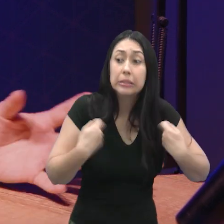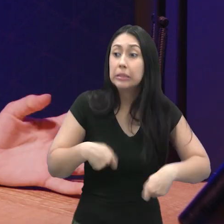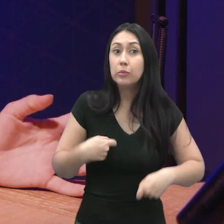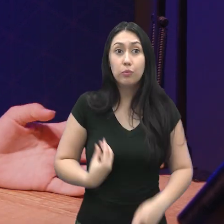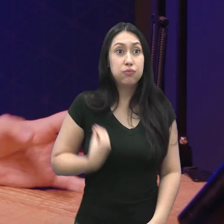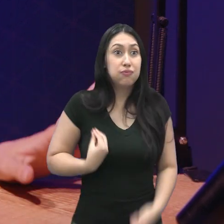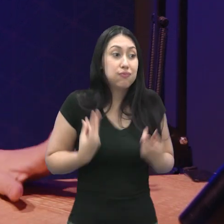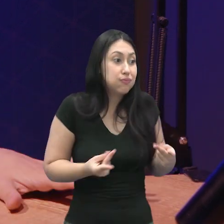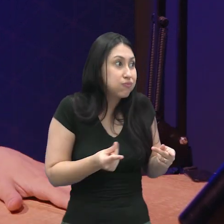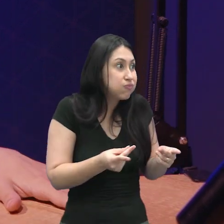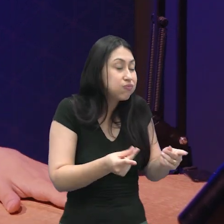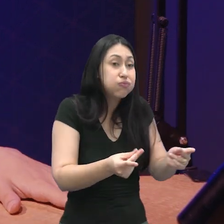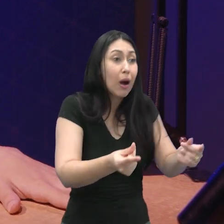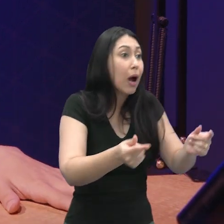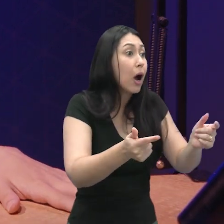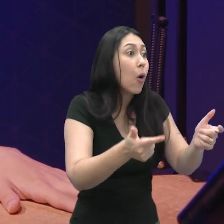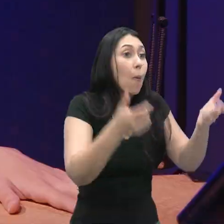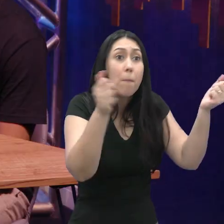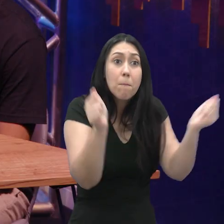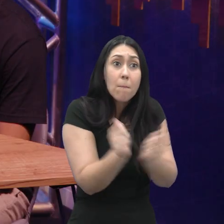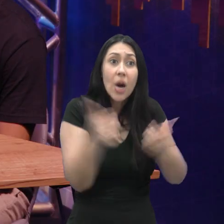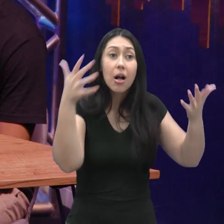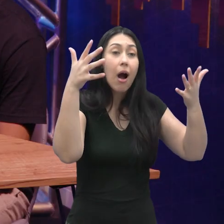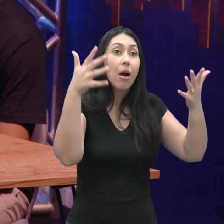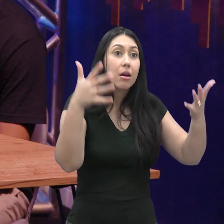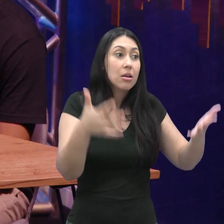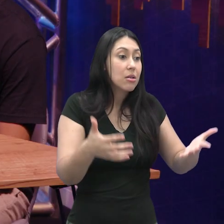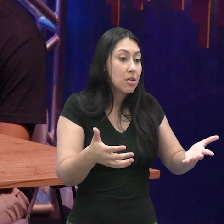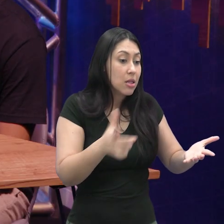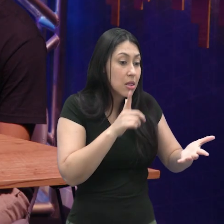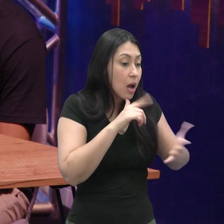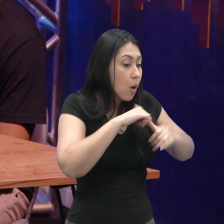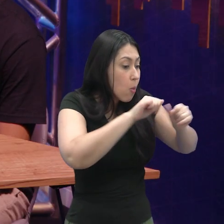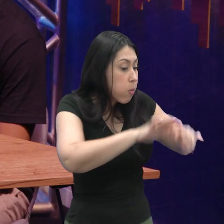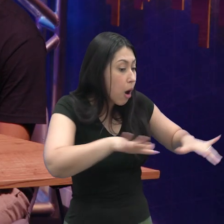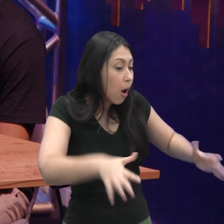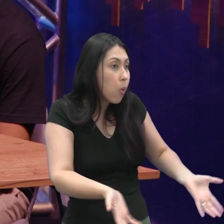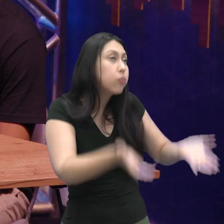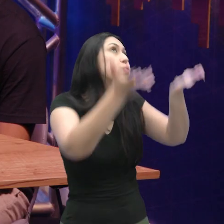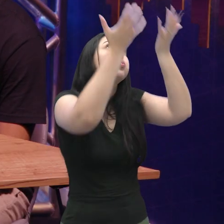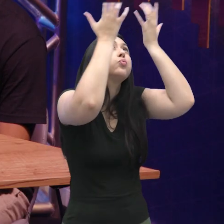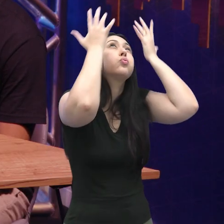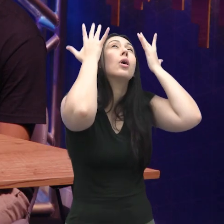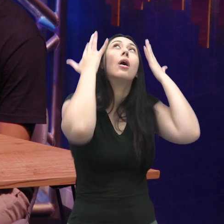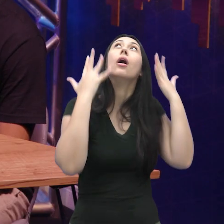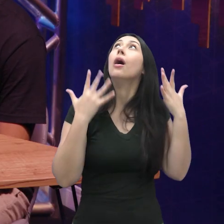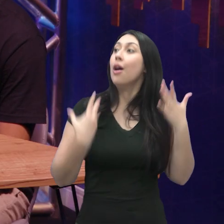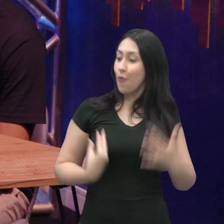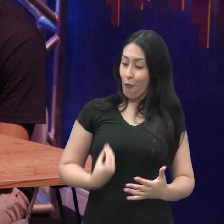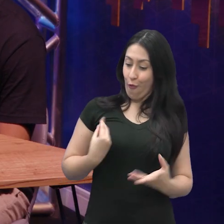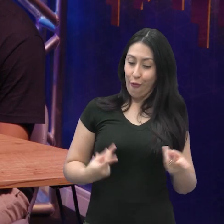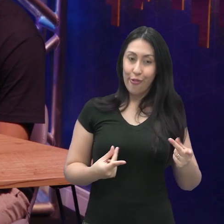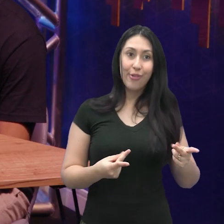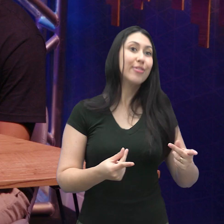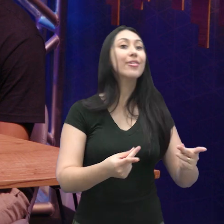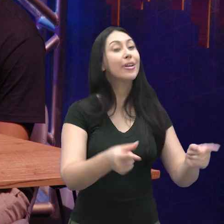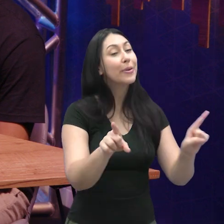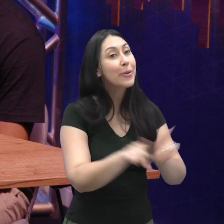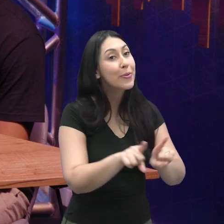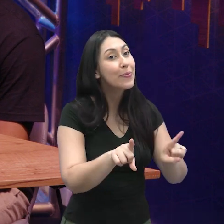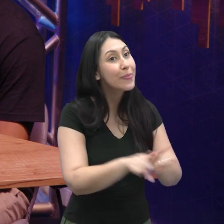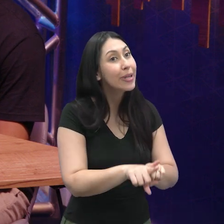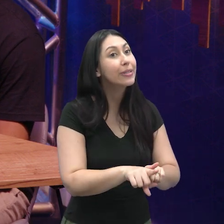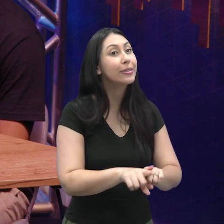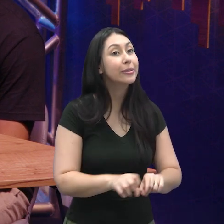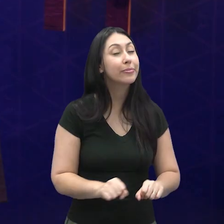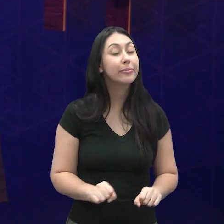por uma fonte da juventude que pudesse, então, fazer com que a gente se tornasse imortal também, assim como os